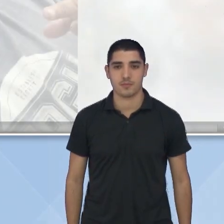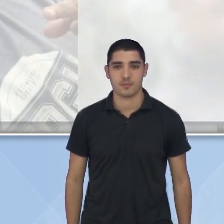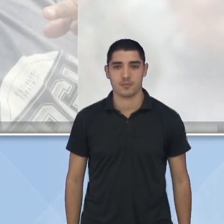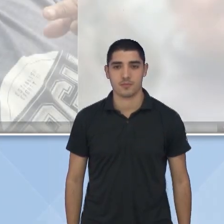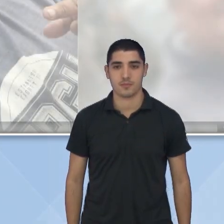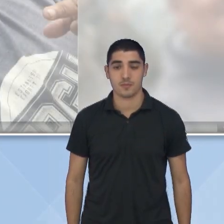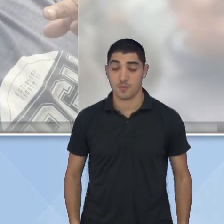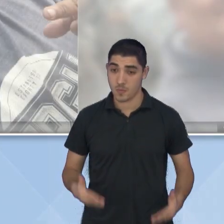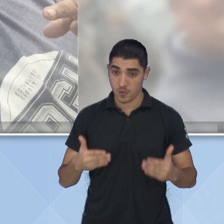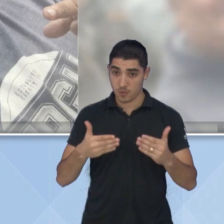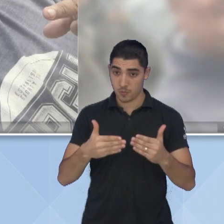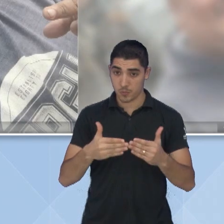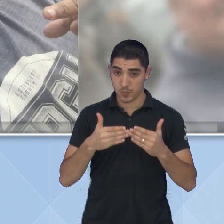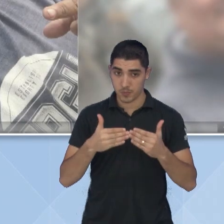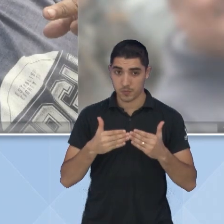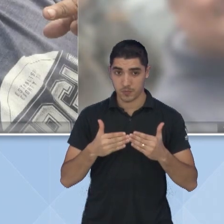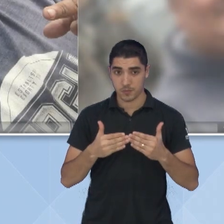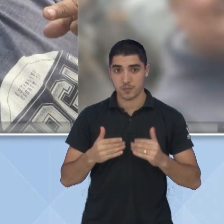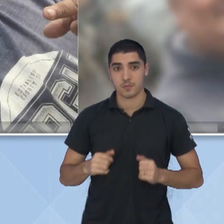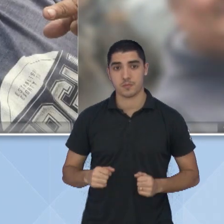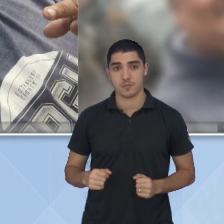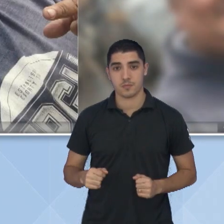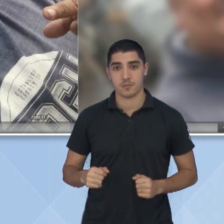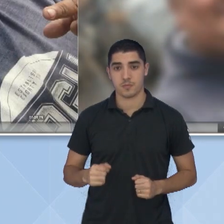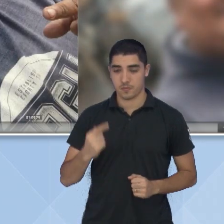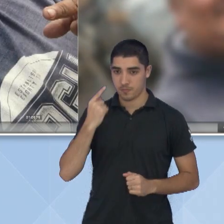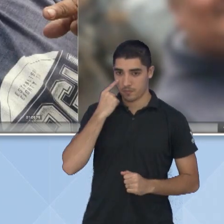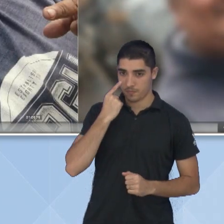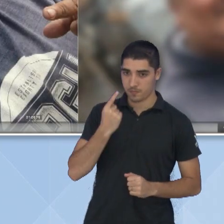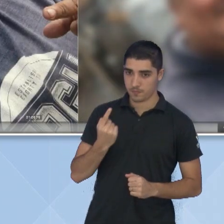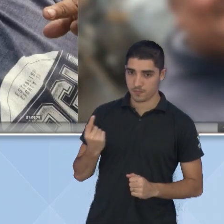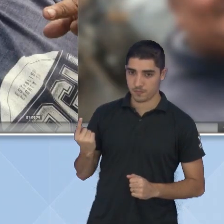Por favor, Roberto, poderia pôr nas imagens já?